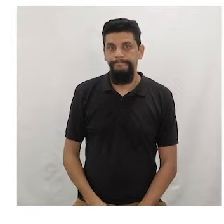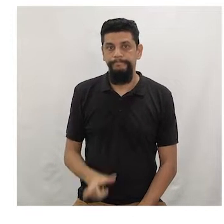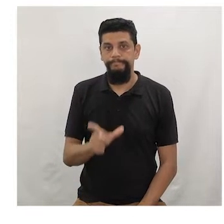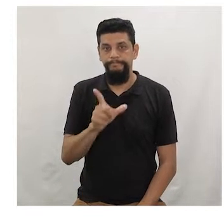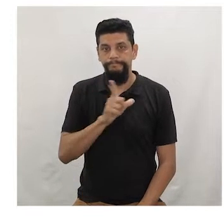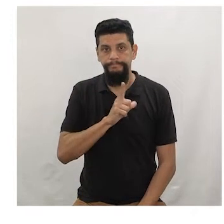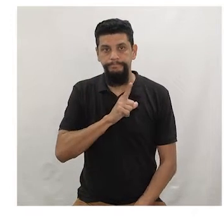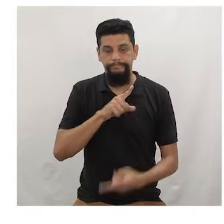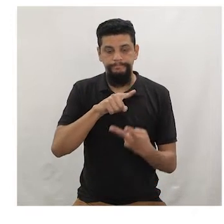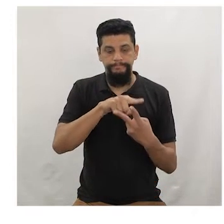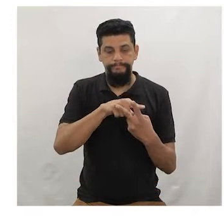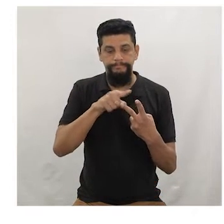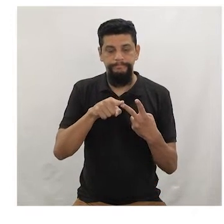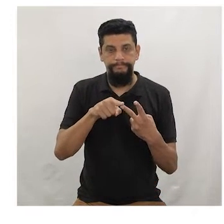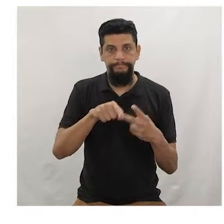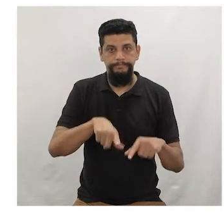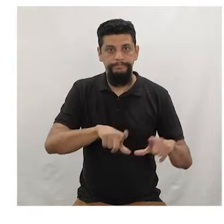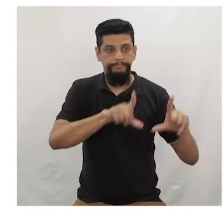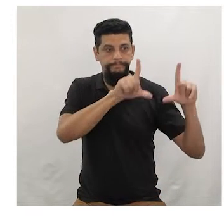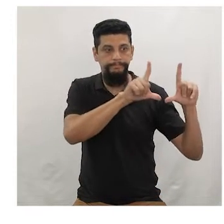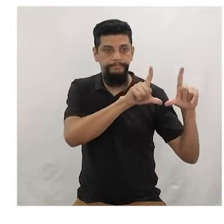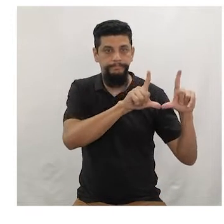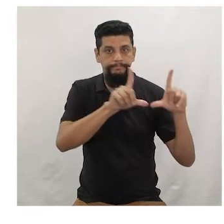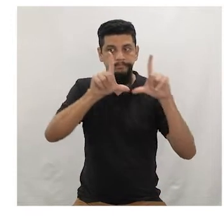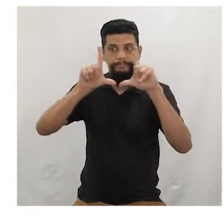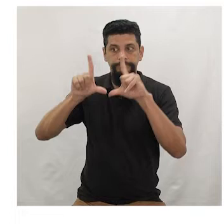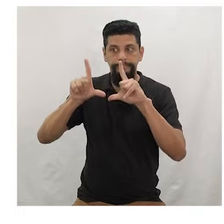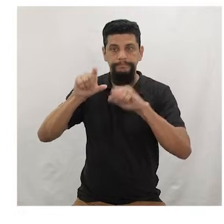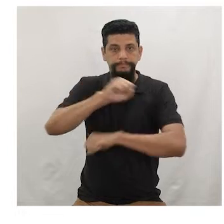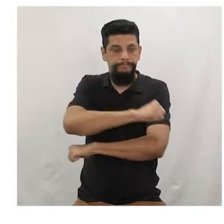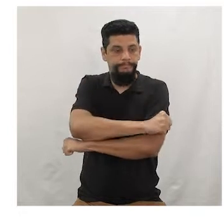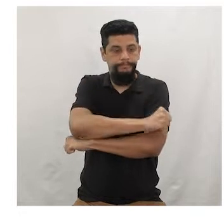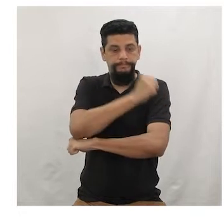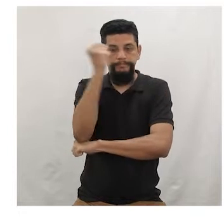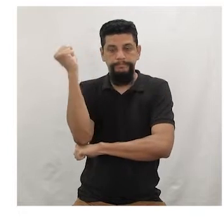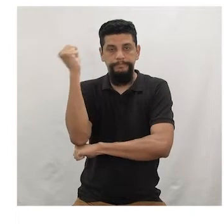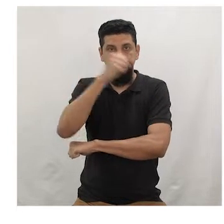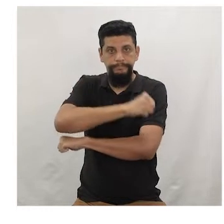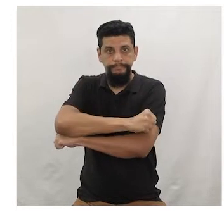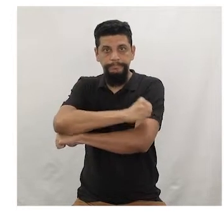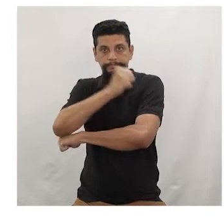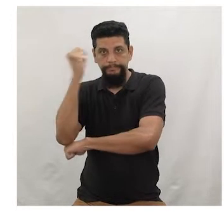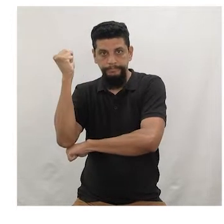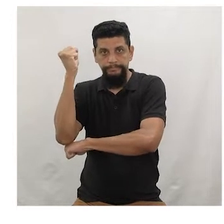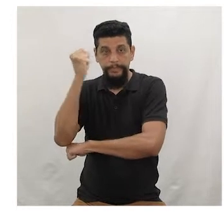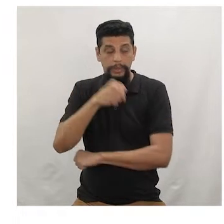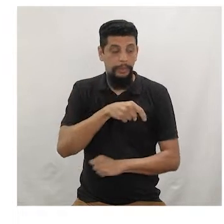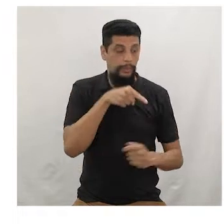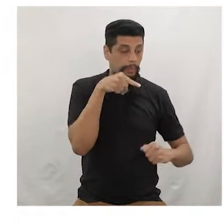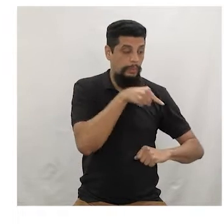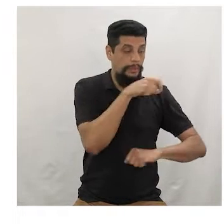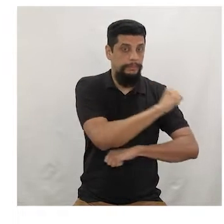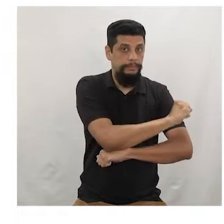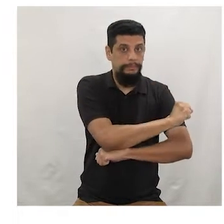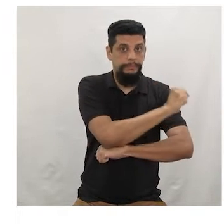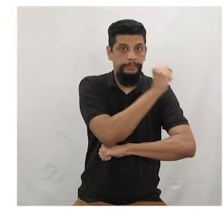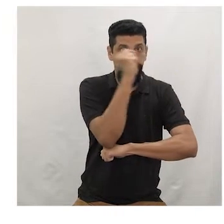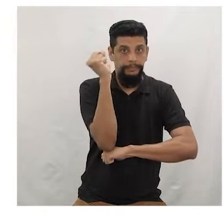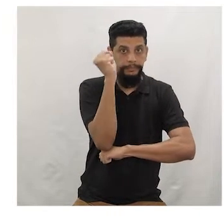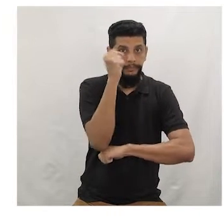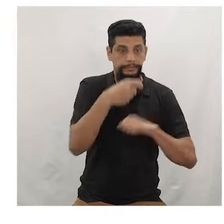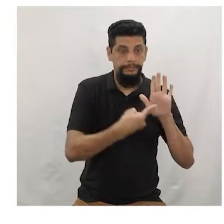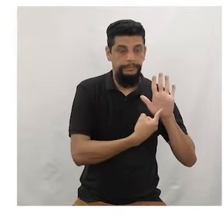Vejam, nós temos duas telas, duas janelinhas, duas janelas. Uma